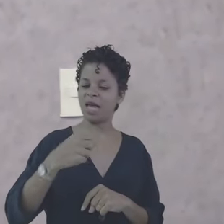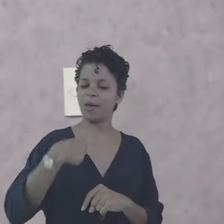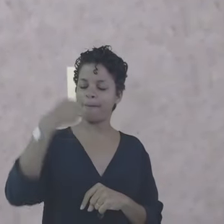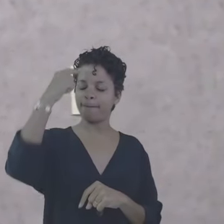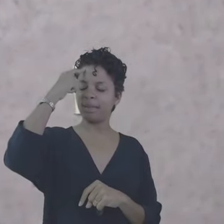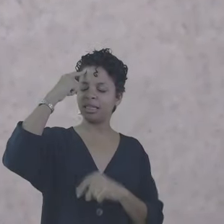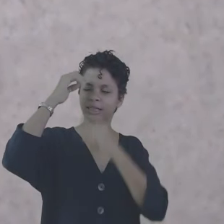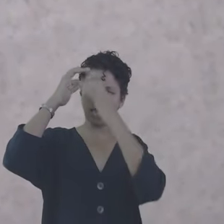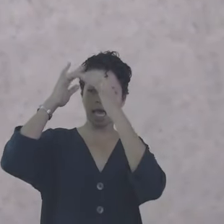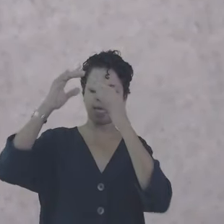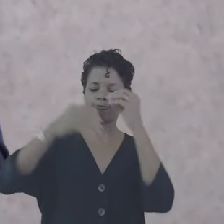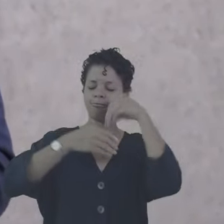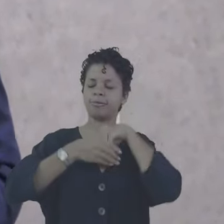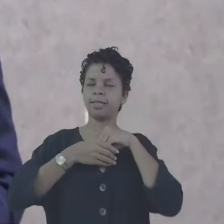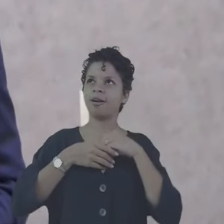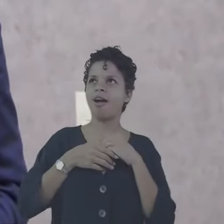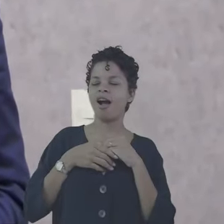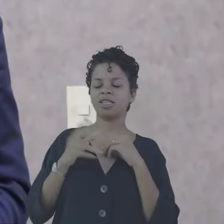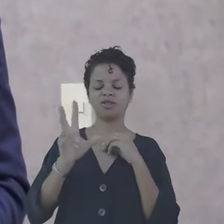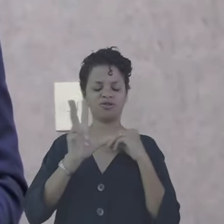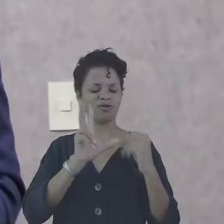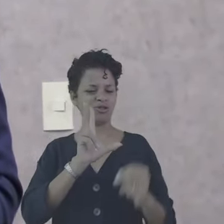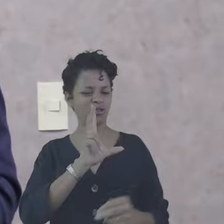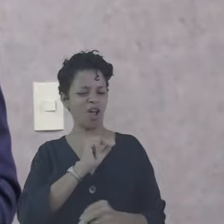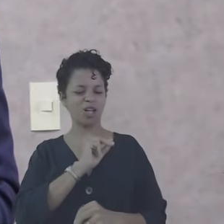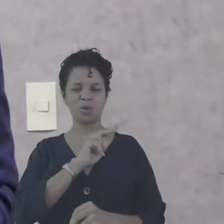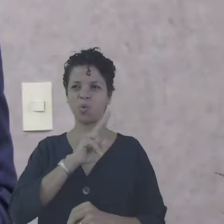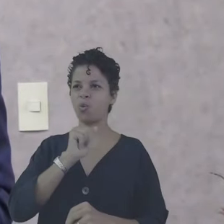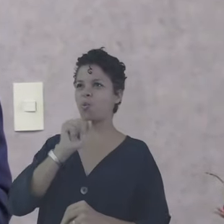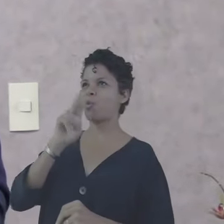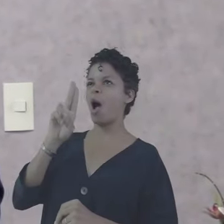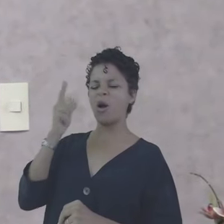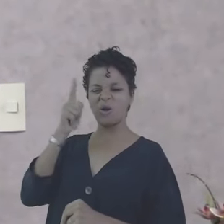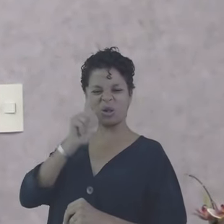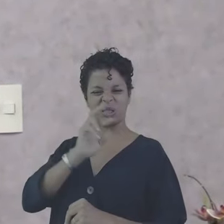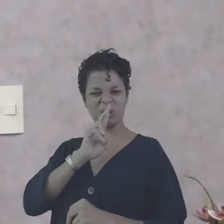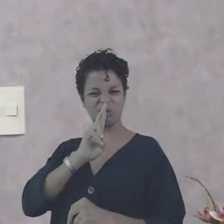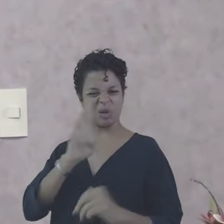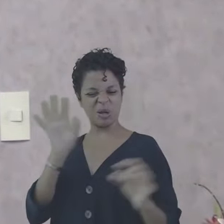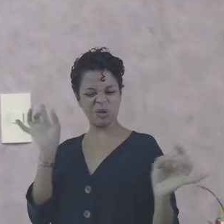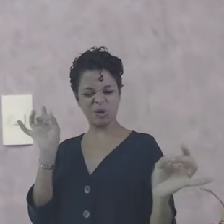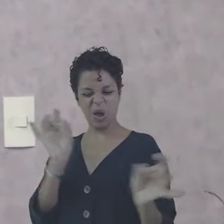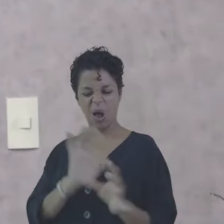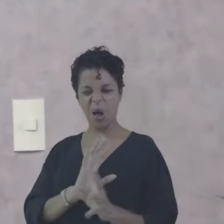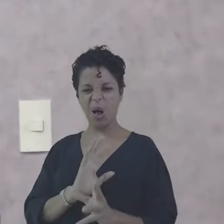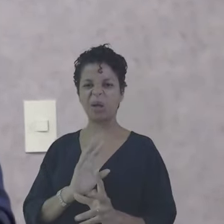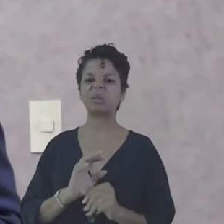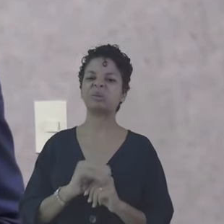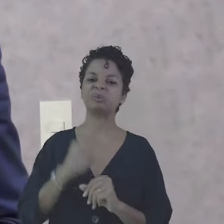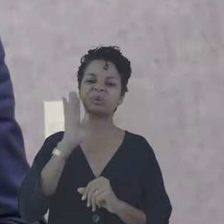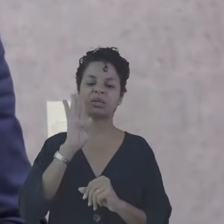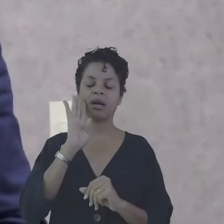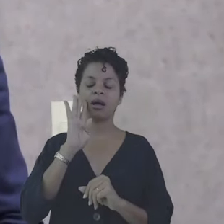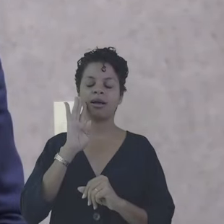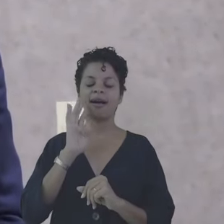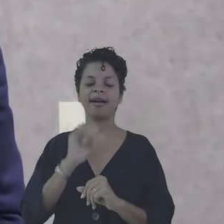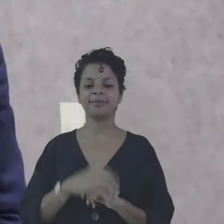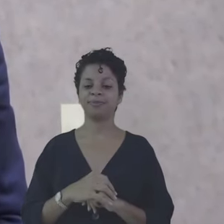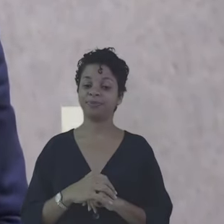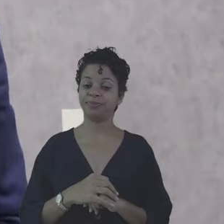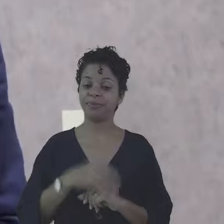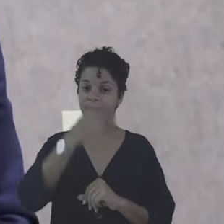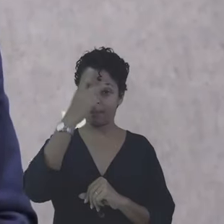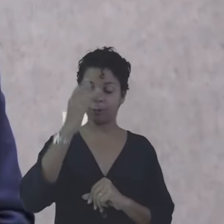uau, estou conseguindo responder todas. Que legal. De repente, alguém disse, pastor, eu gostaria de fazer uma última